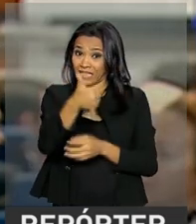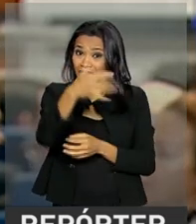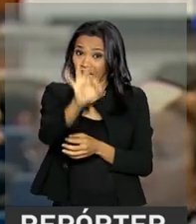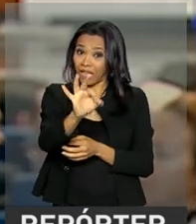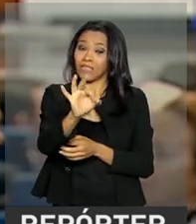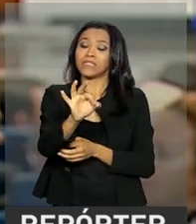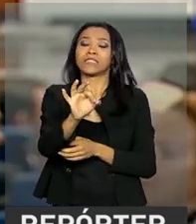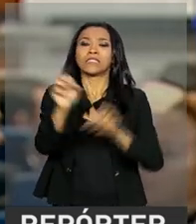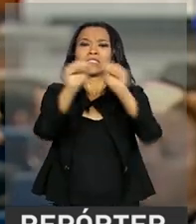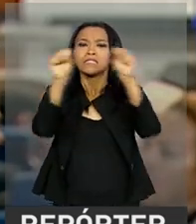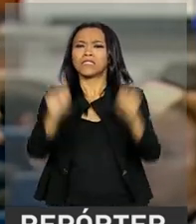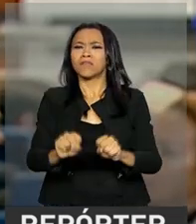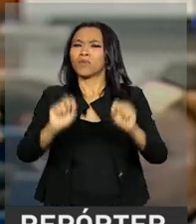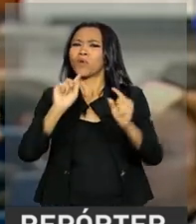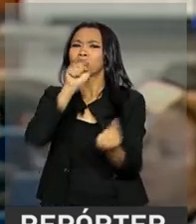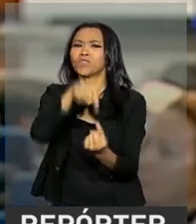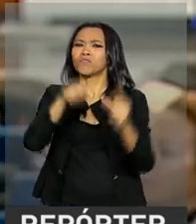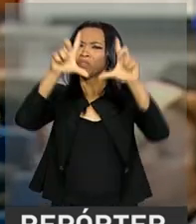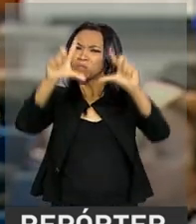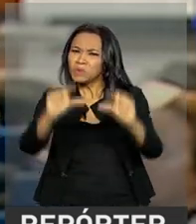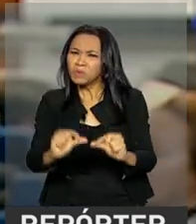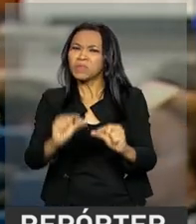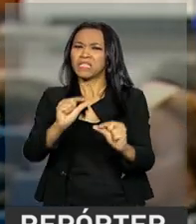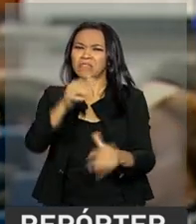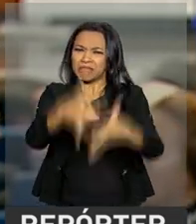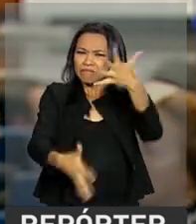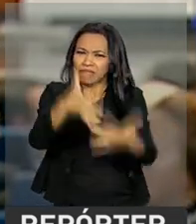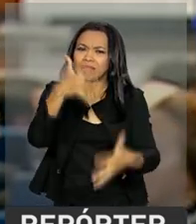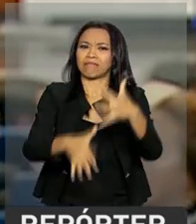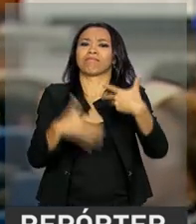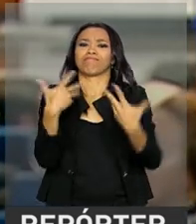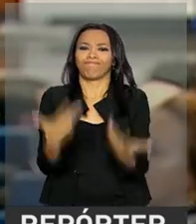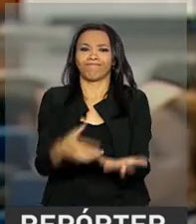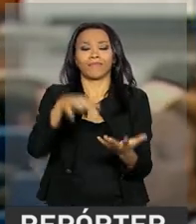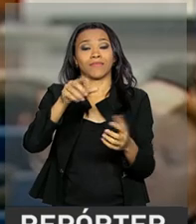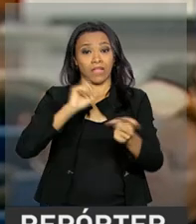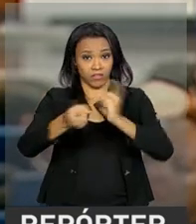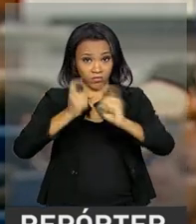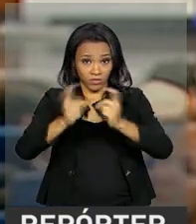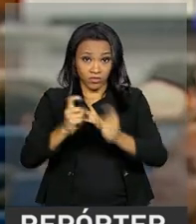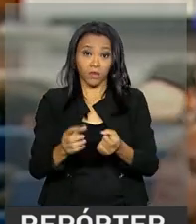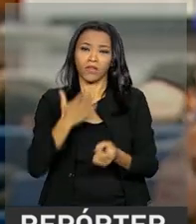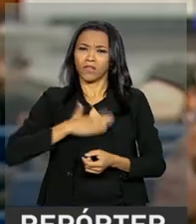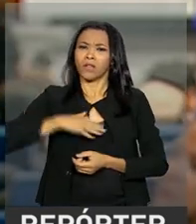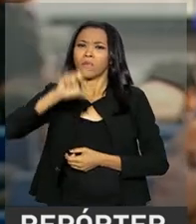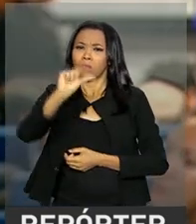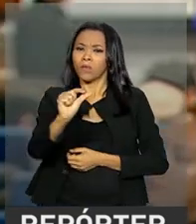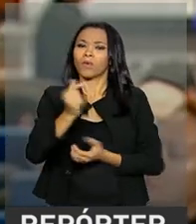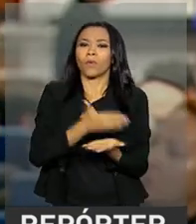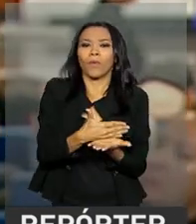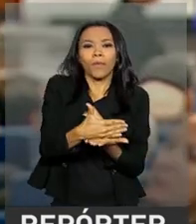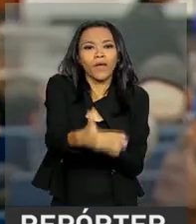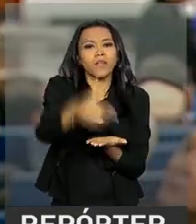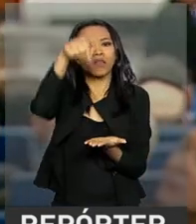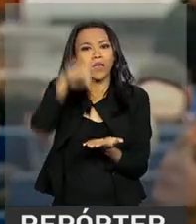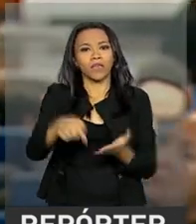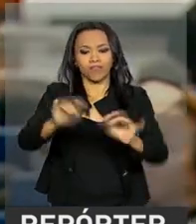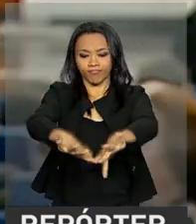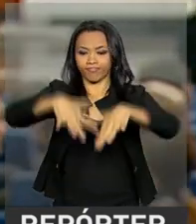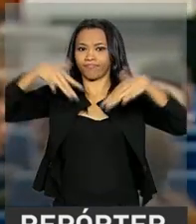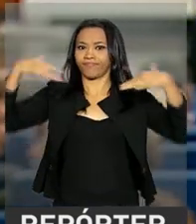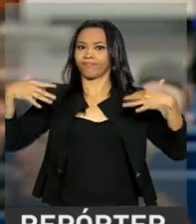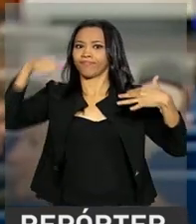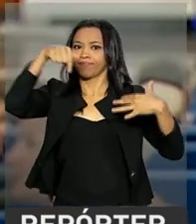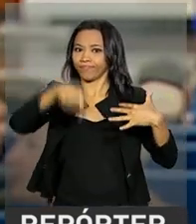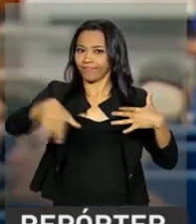desburocratizar a gestão das empresas a cerimônia de assinatura desses convênios começa daqui a pouco aqui na sede do sebrai nacional